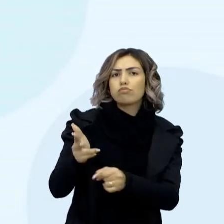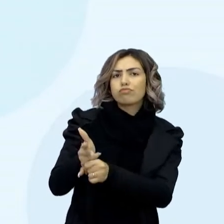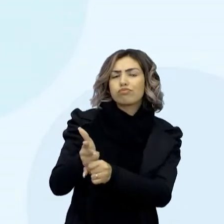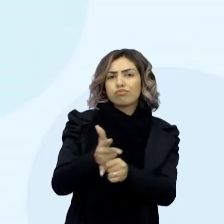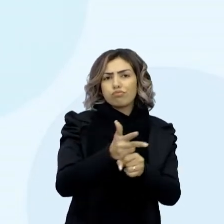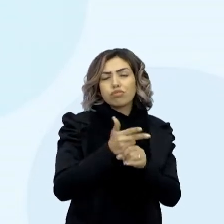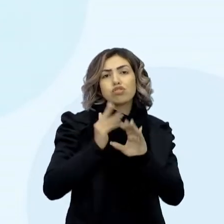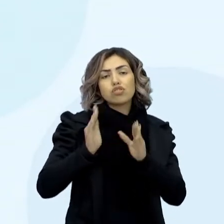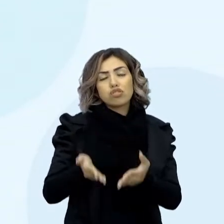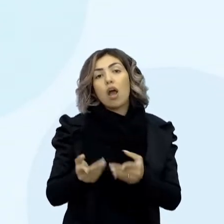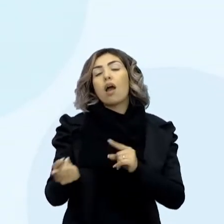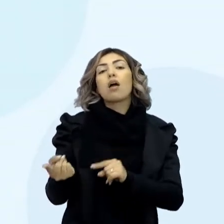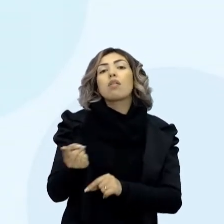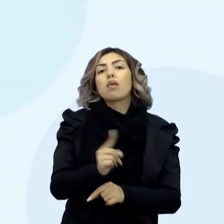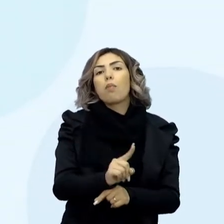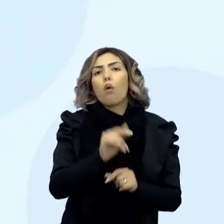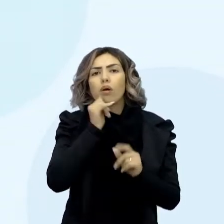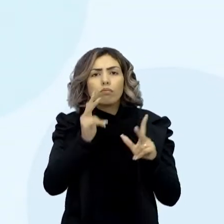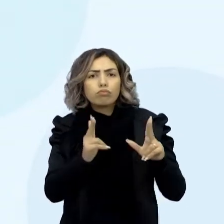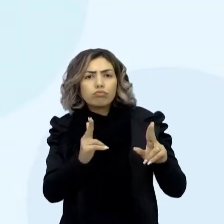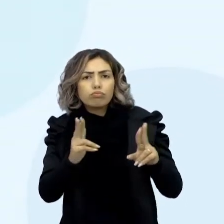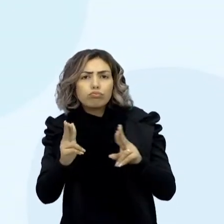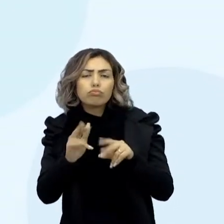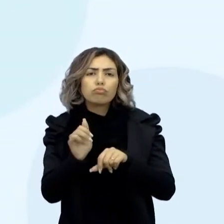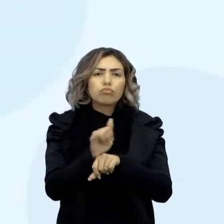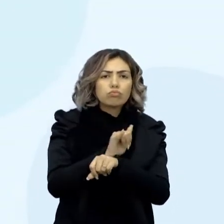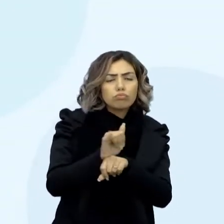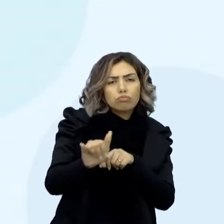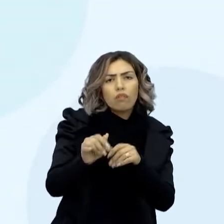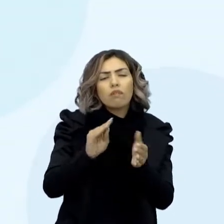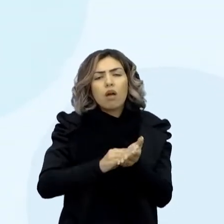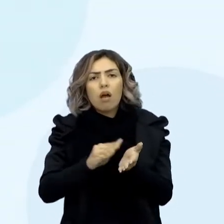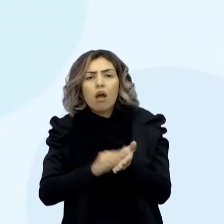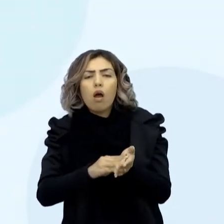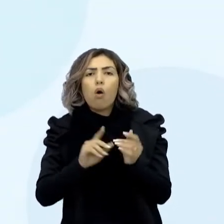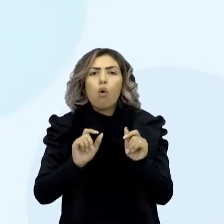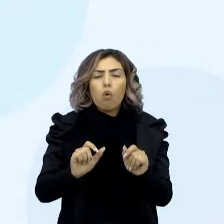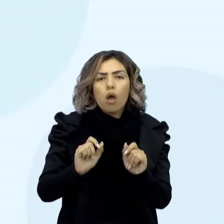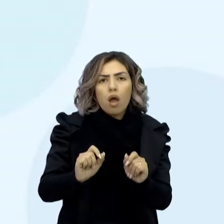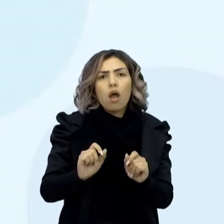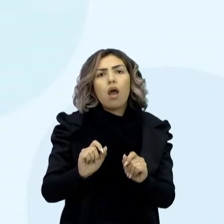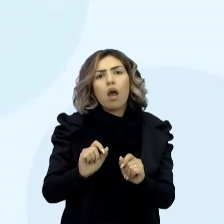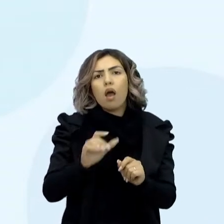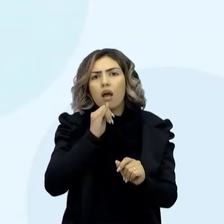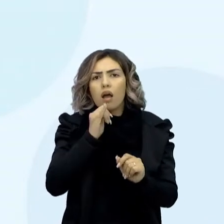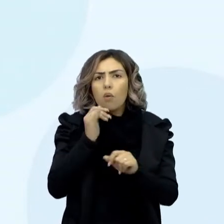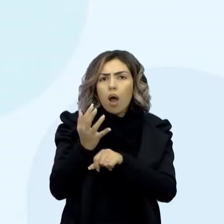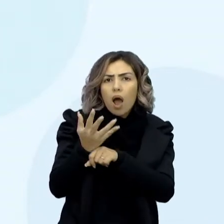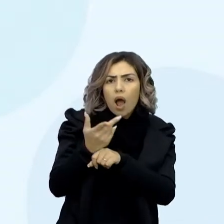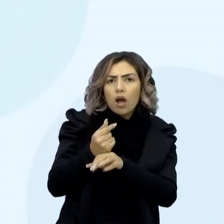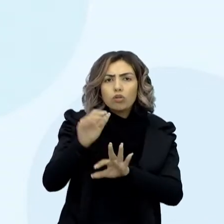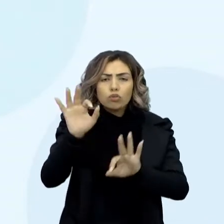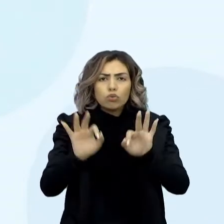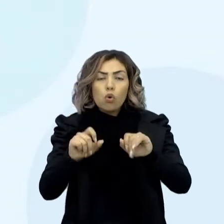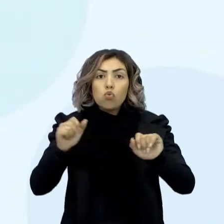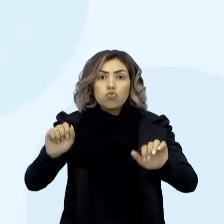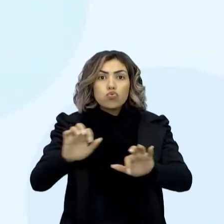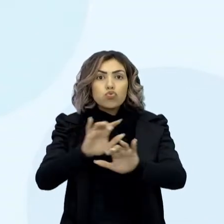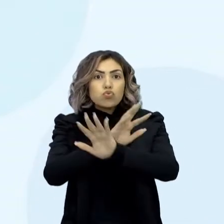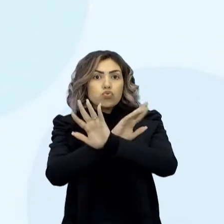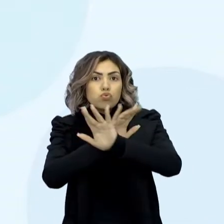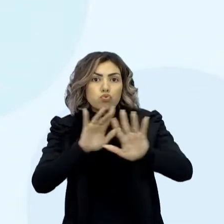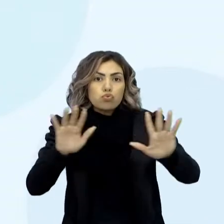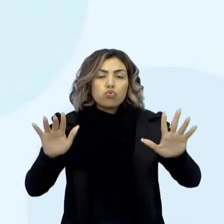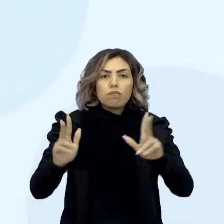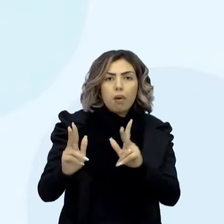aí construído, a gente vê o que precisa ser alinhado, né? Então a gente começa a fazer a arte final, colocar os efeitos especiais,